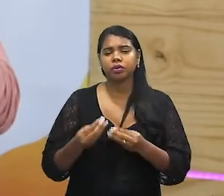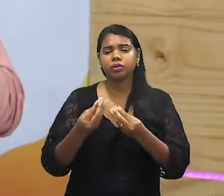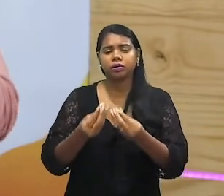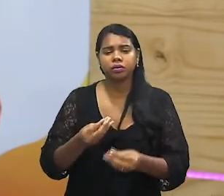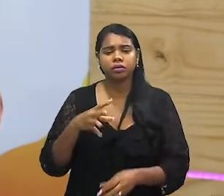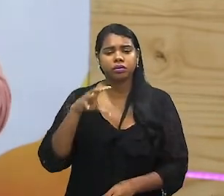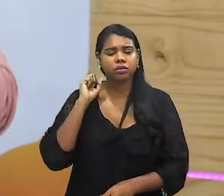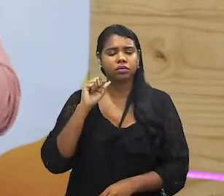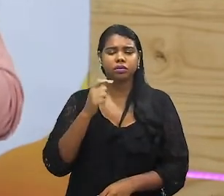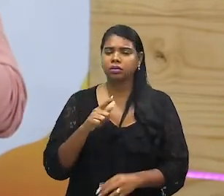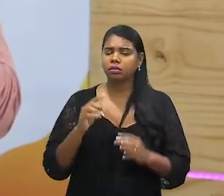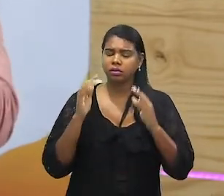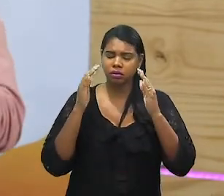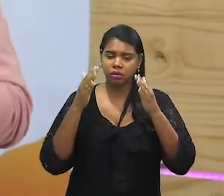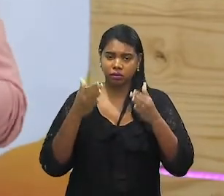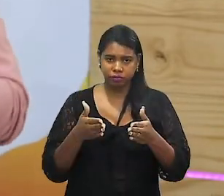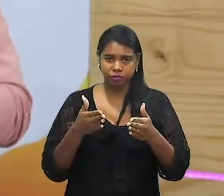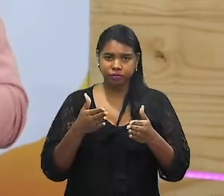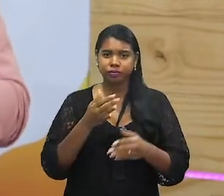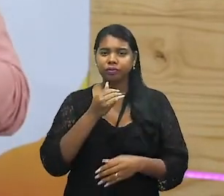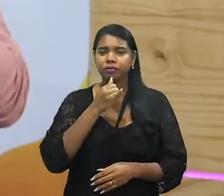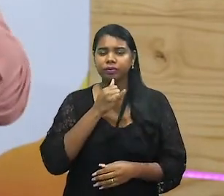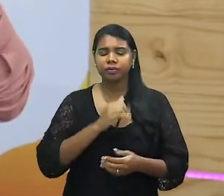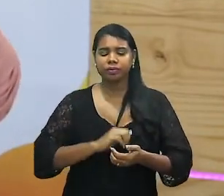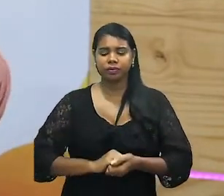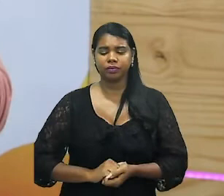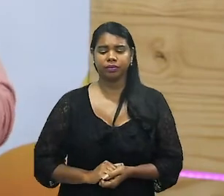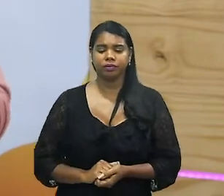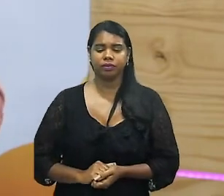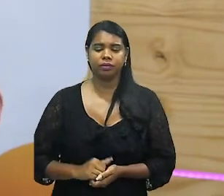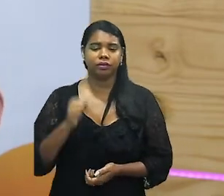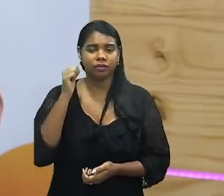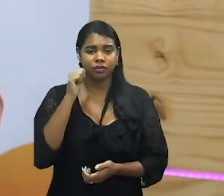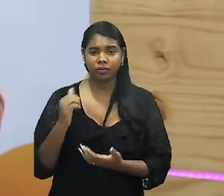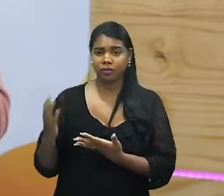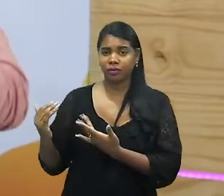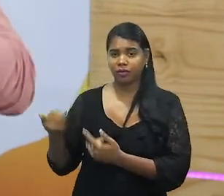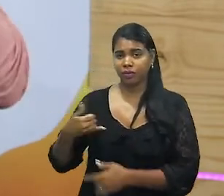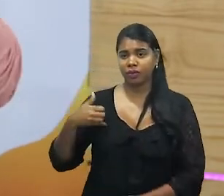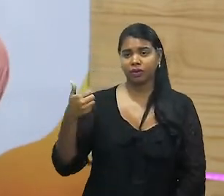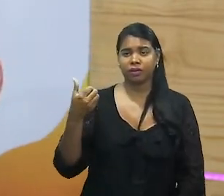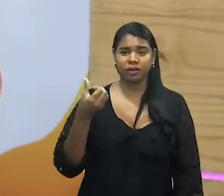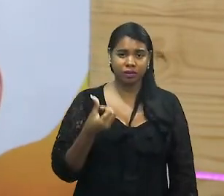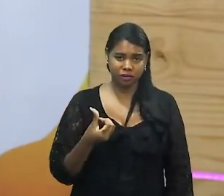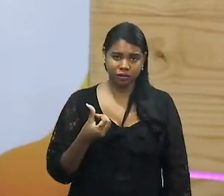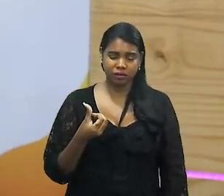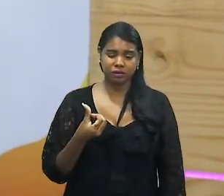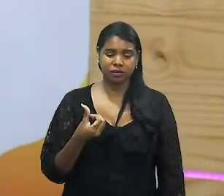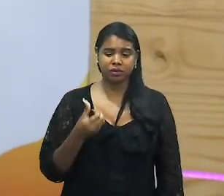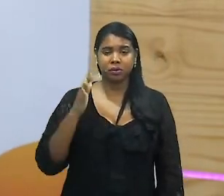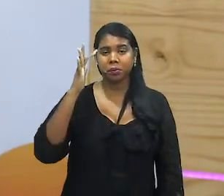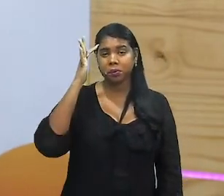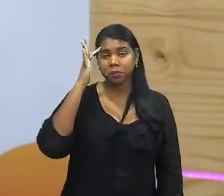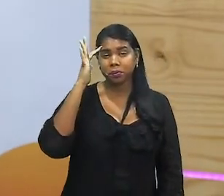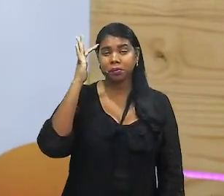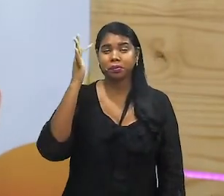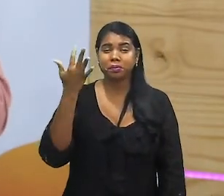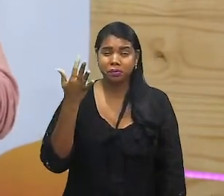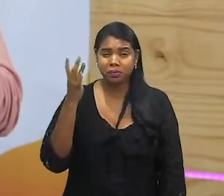esse o foco. Mas o foco é a adolescente de 16 anos tomando